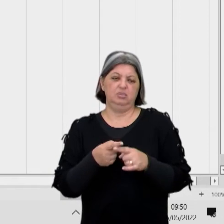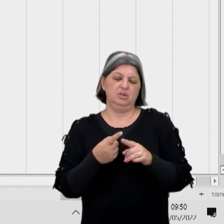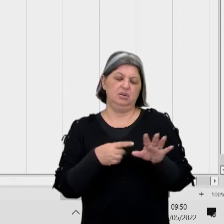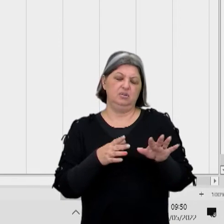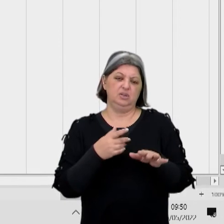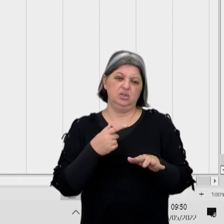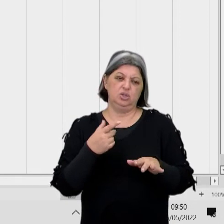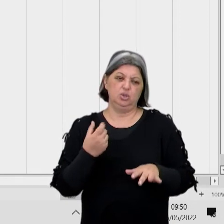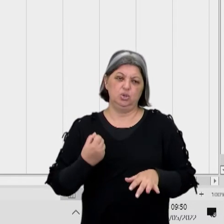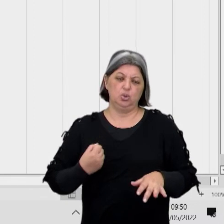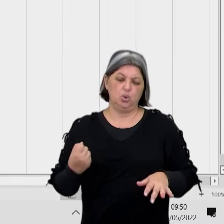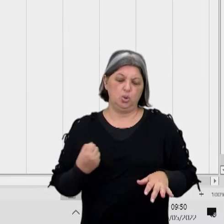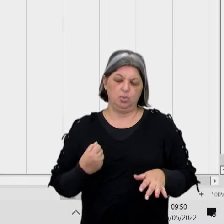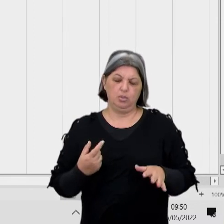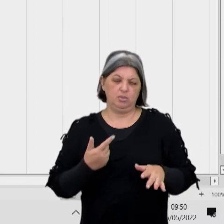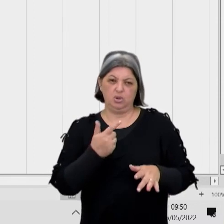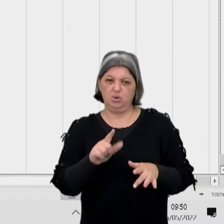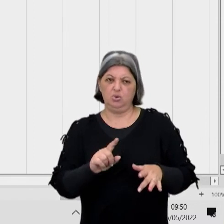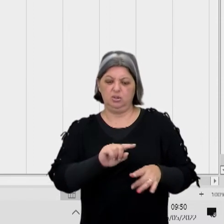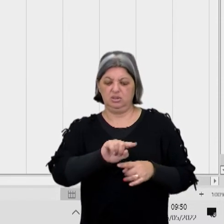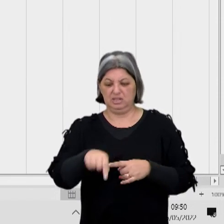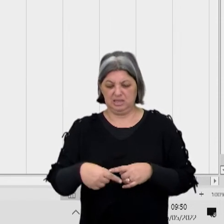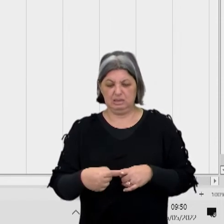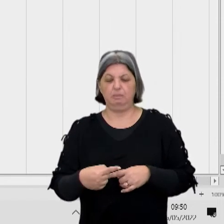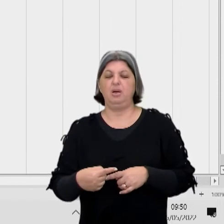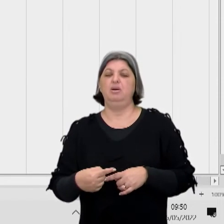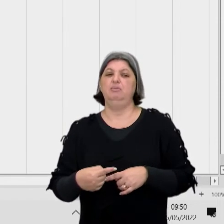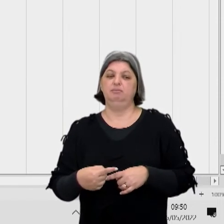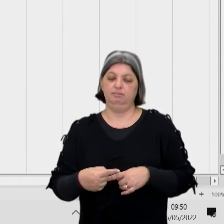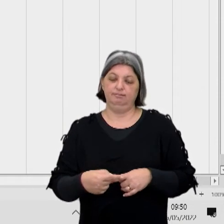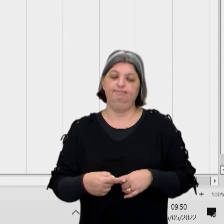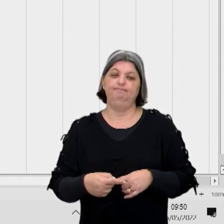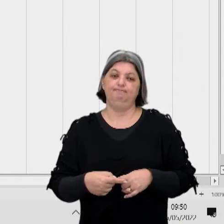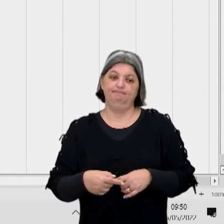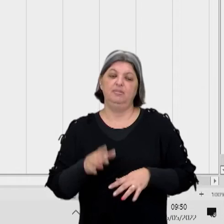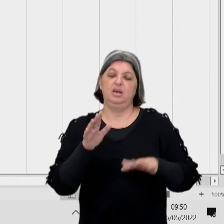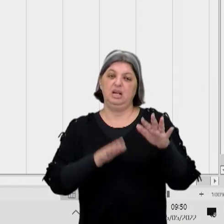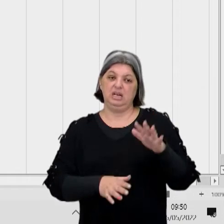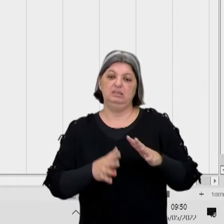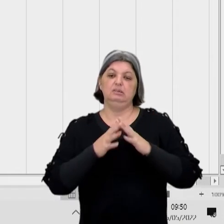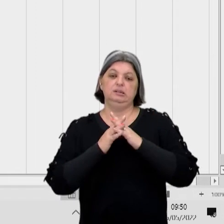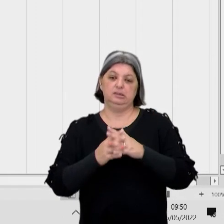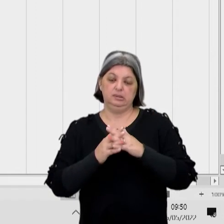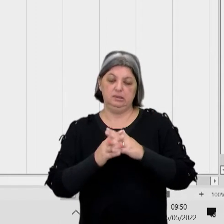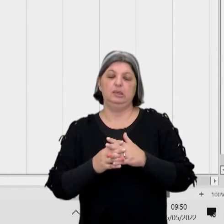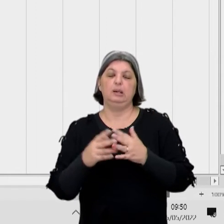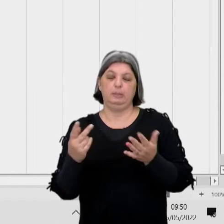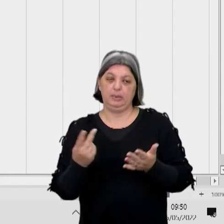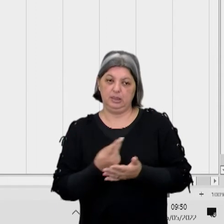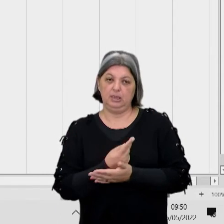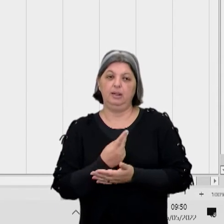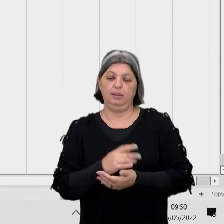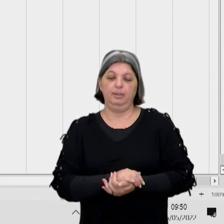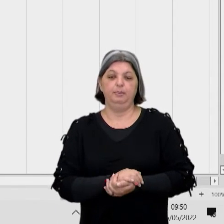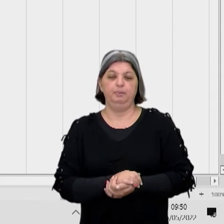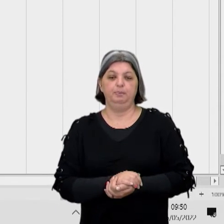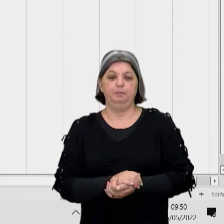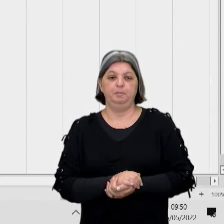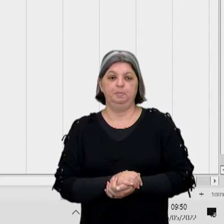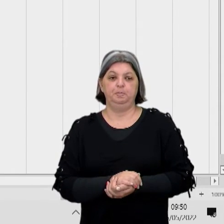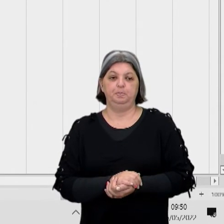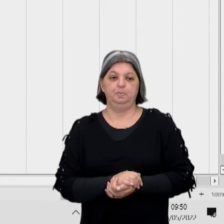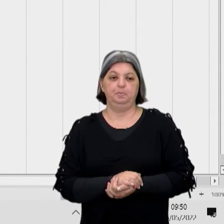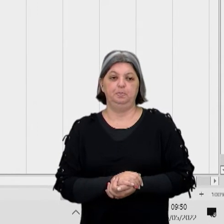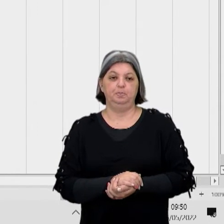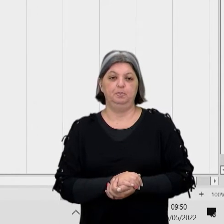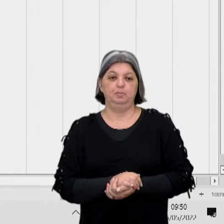Tá? Mas os números aí decimais, é muito comum você errar. Vamos pegar o Y agora, tá? E aí, o que